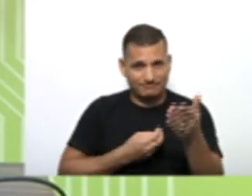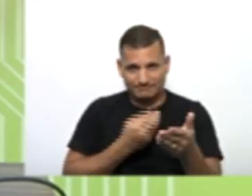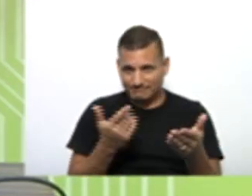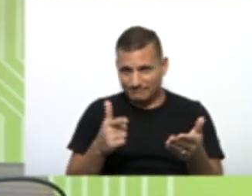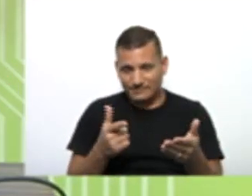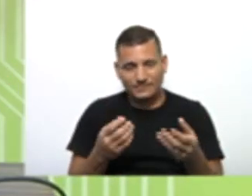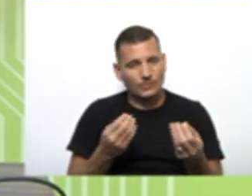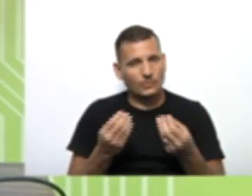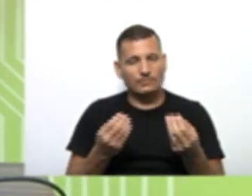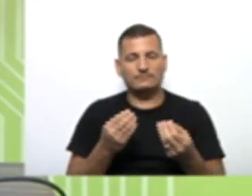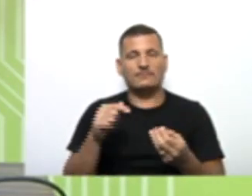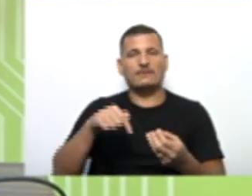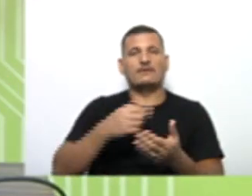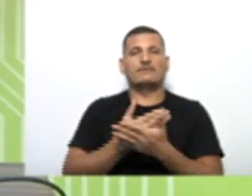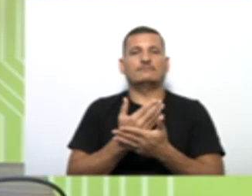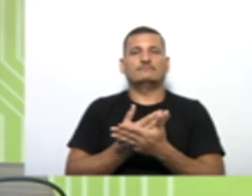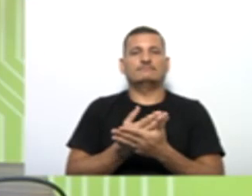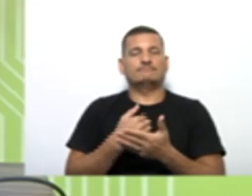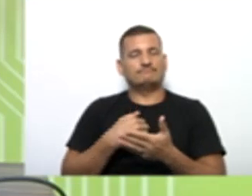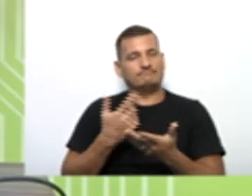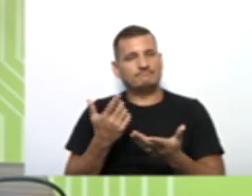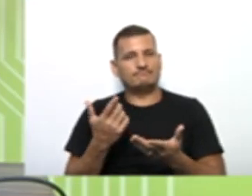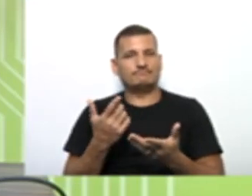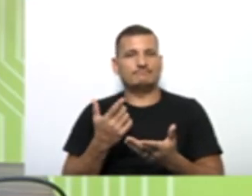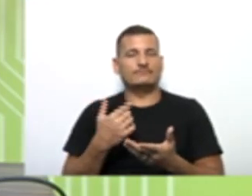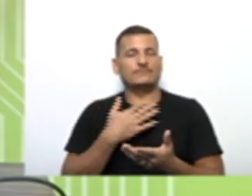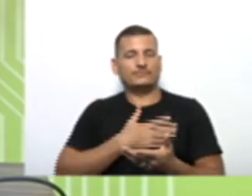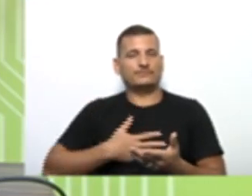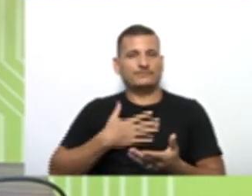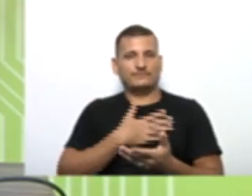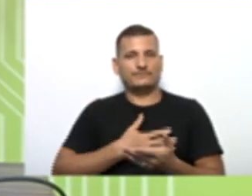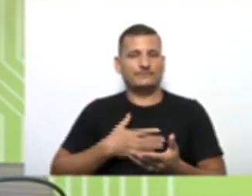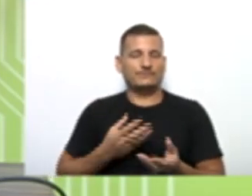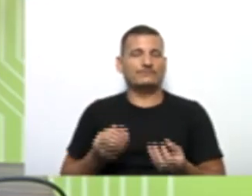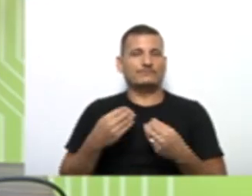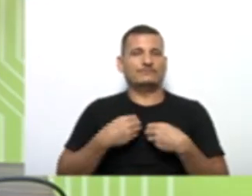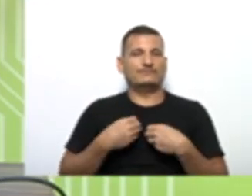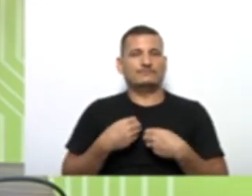aula, né? É um privilégio, é isso que nos prestigia